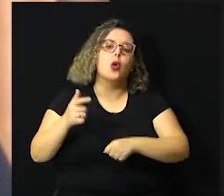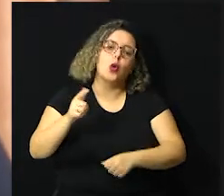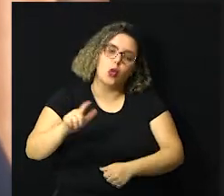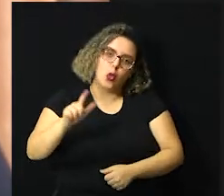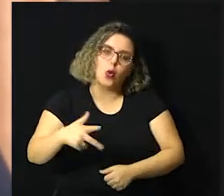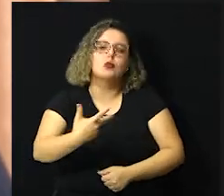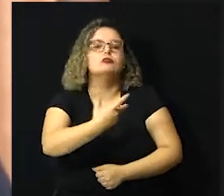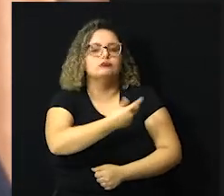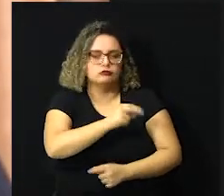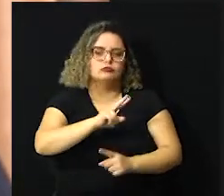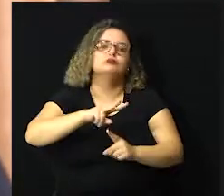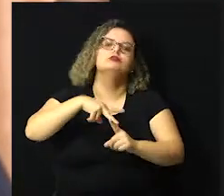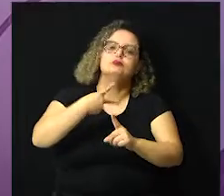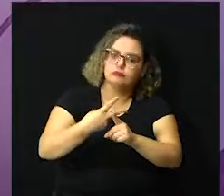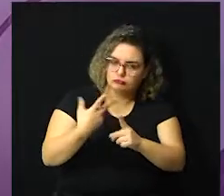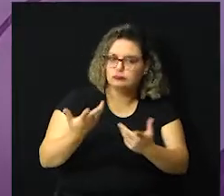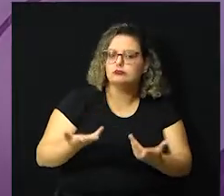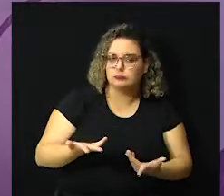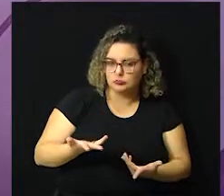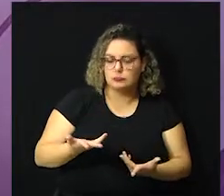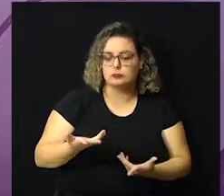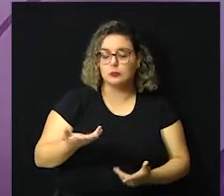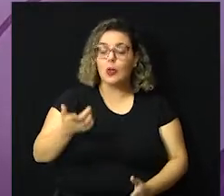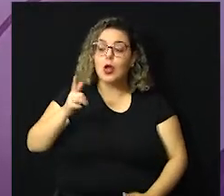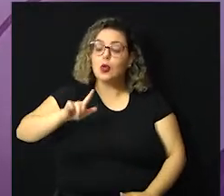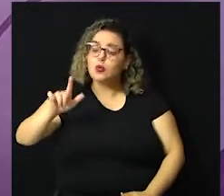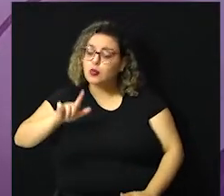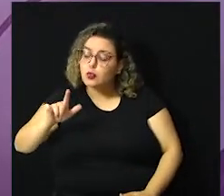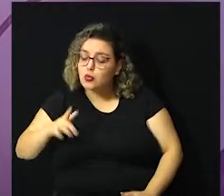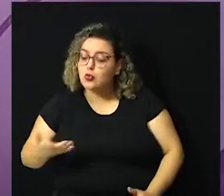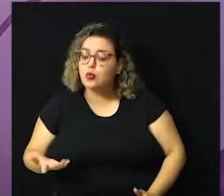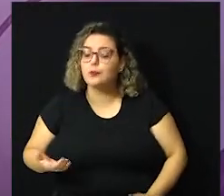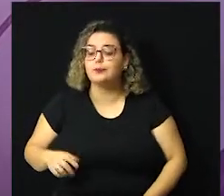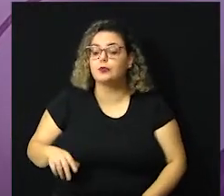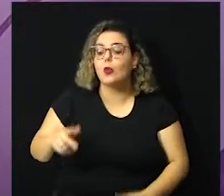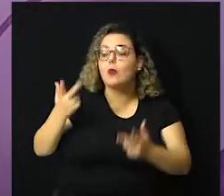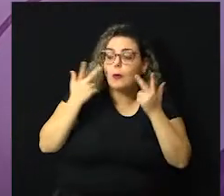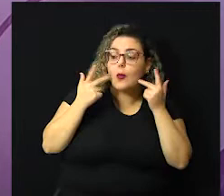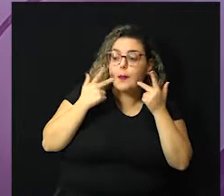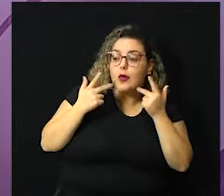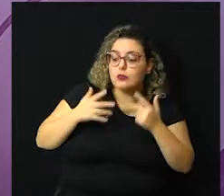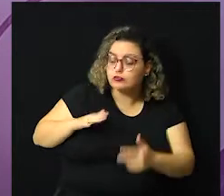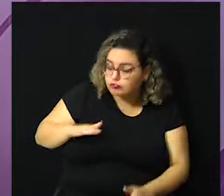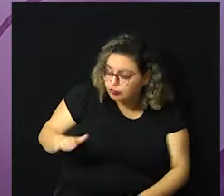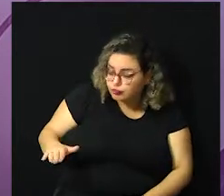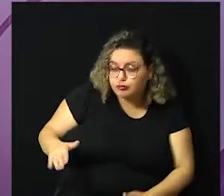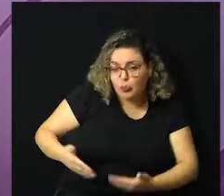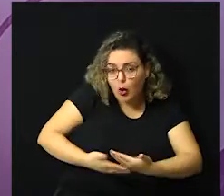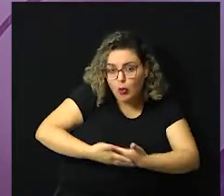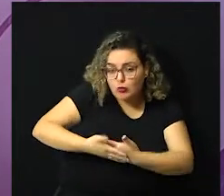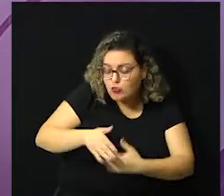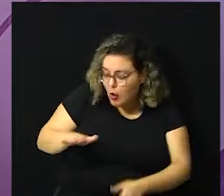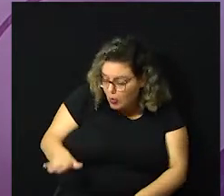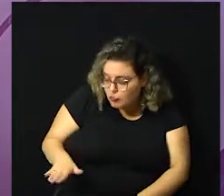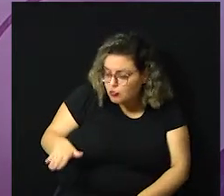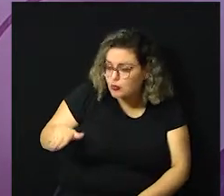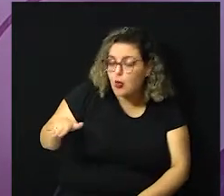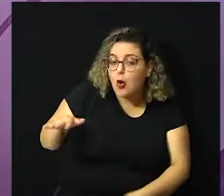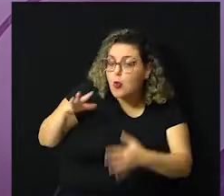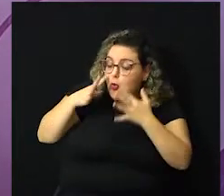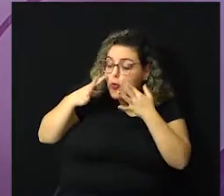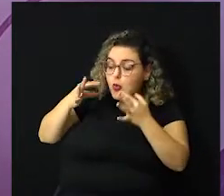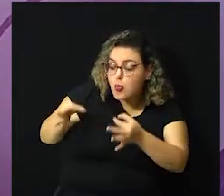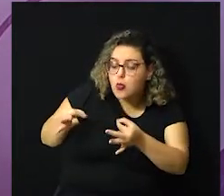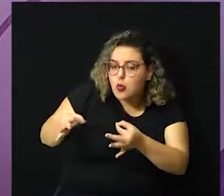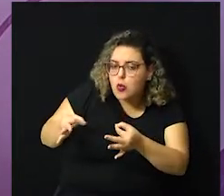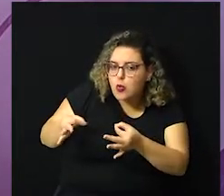de doses de reforço. Doutor, normalmente na infância aí, filho pequenininho, pai e mãe sempre ficam atentos, né, a